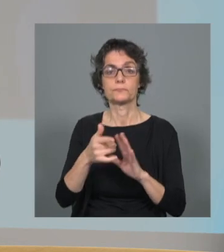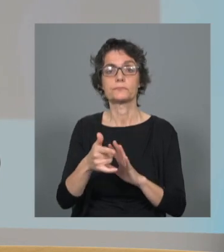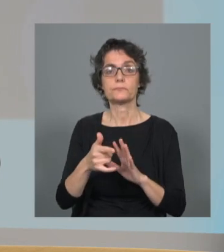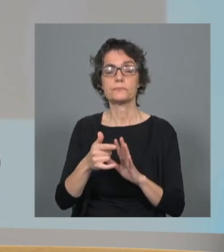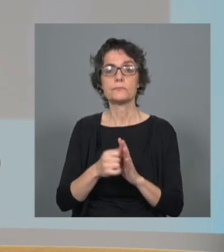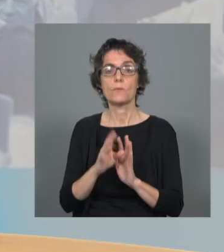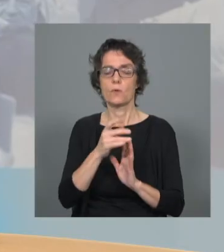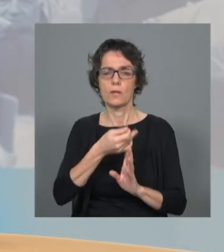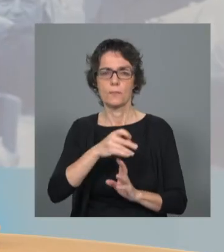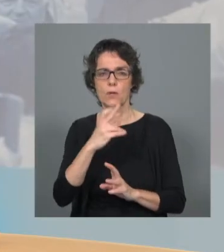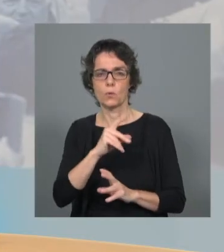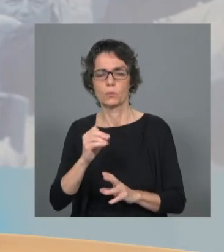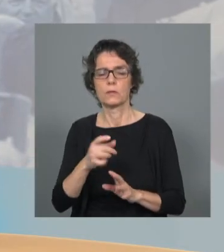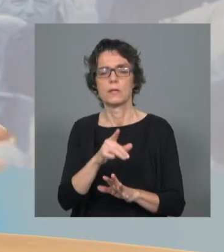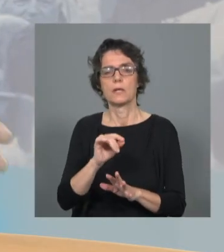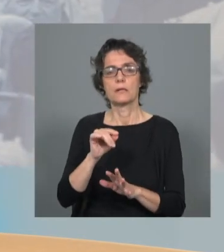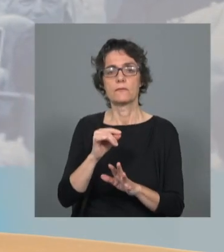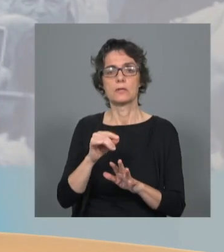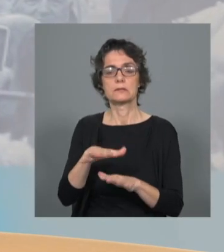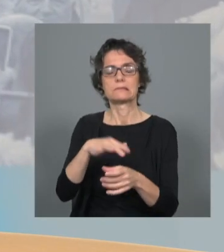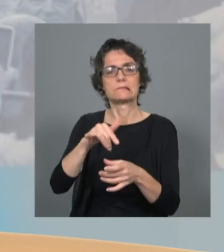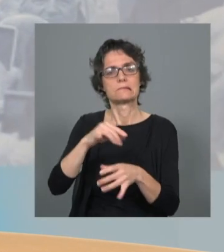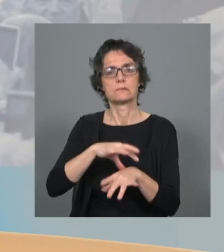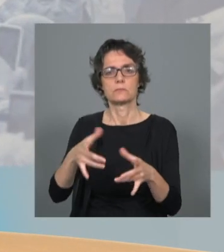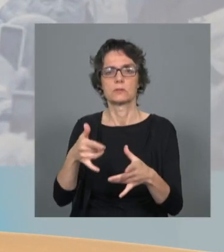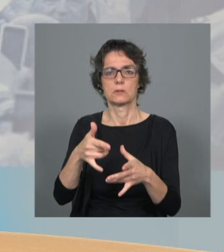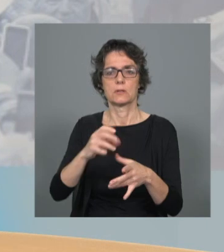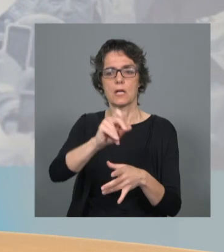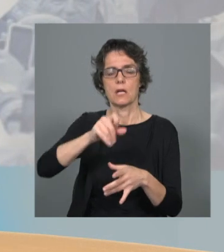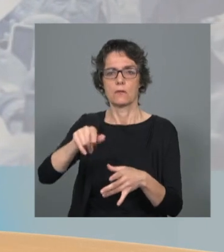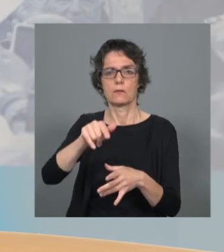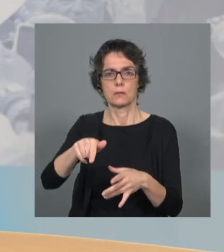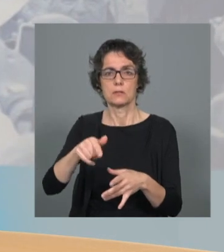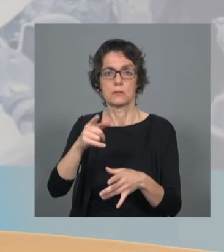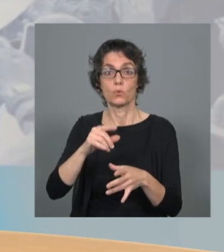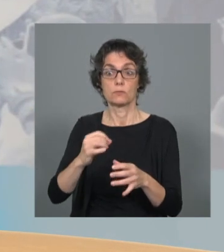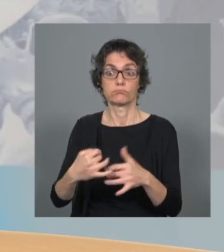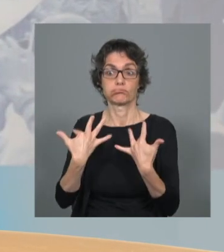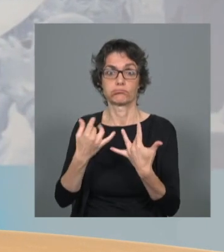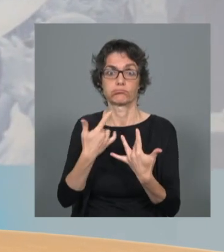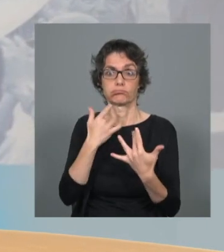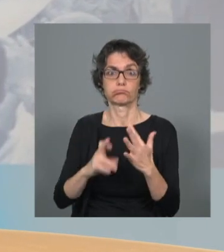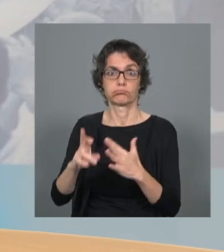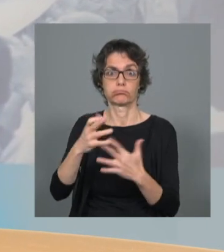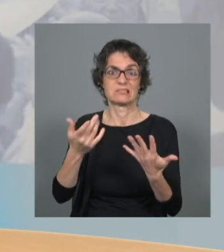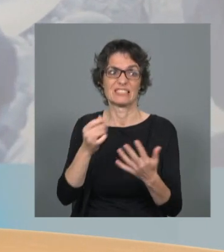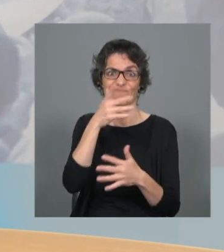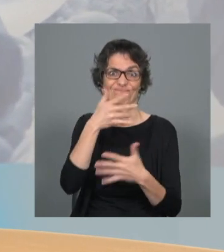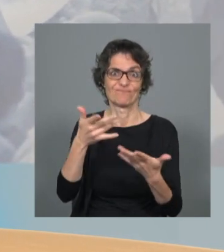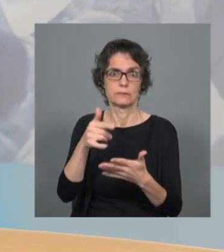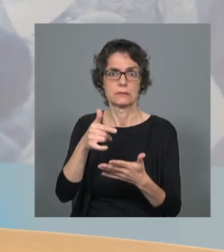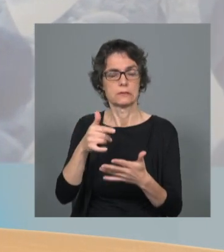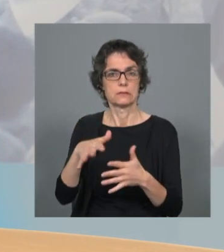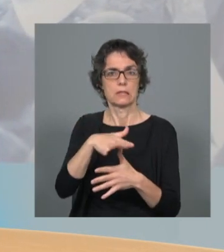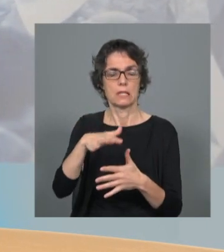de facto, a situação na pandemia que se vive em situações, em locais onde os surtos começam, infelizmente, a aumentar, nomeadamente